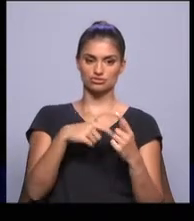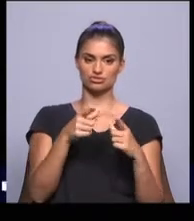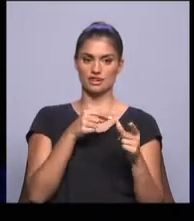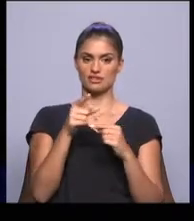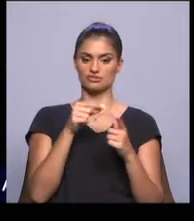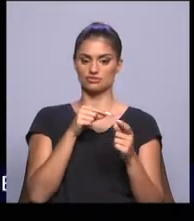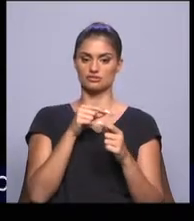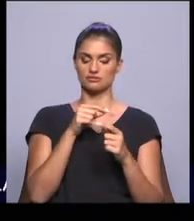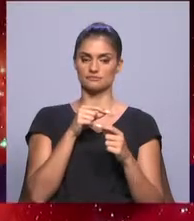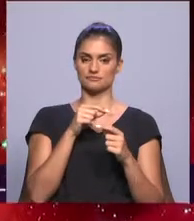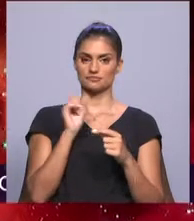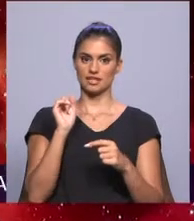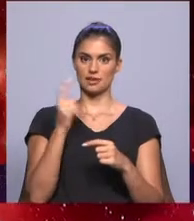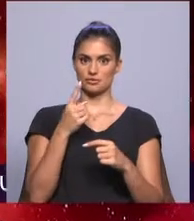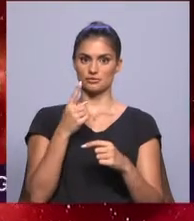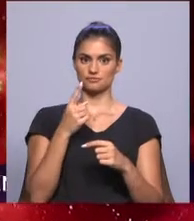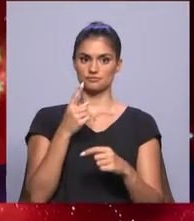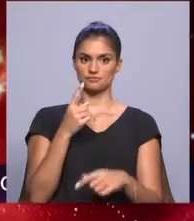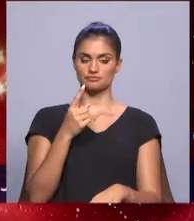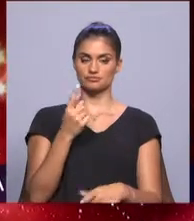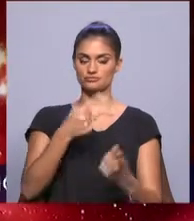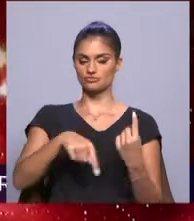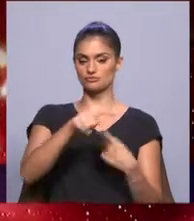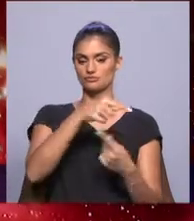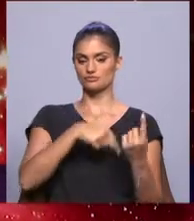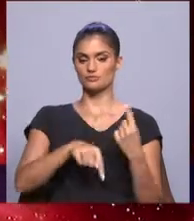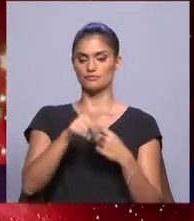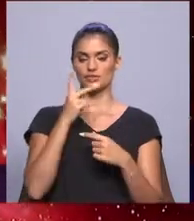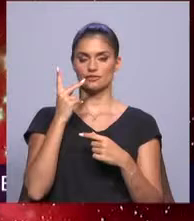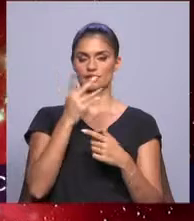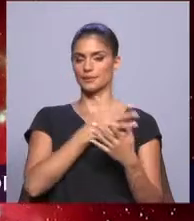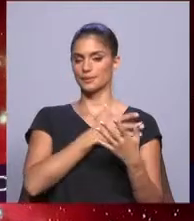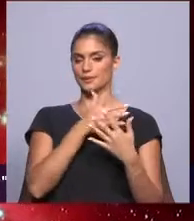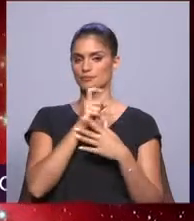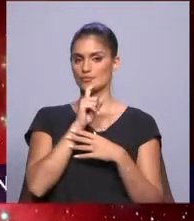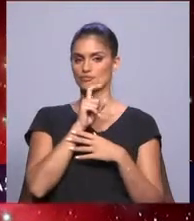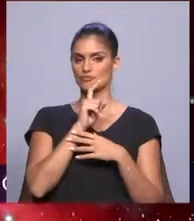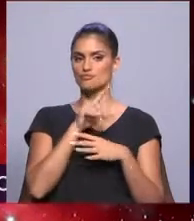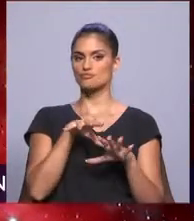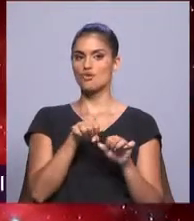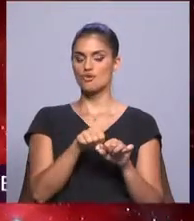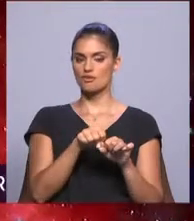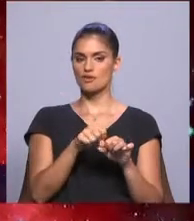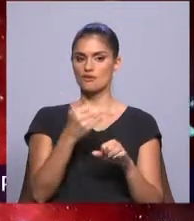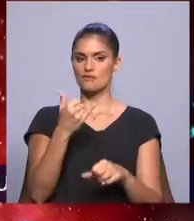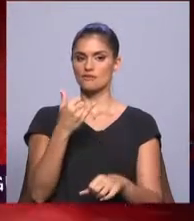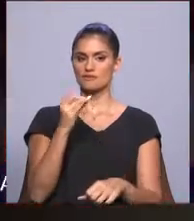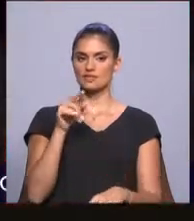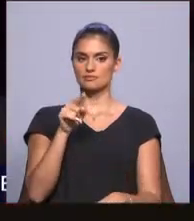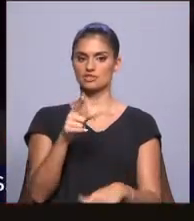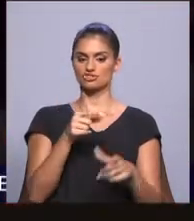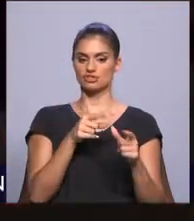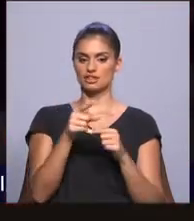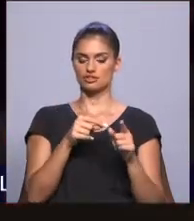velocidades frenéticas, a converter hidrogênio em hélio. E os discos de vida longa podem capturar, Daniel, 20 mil